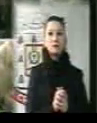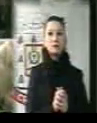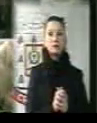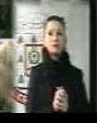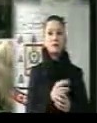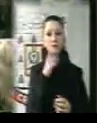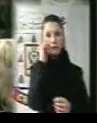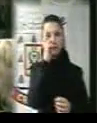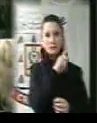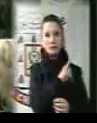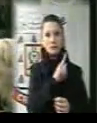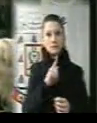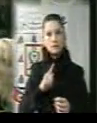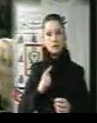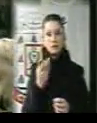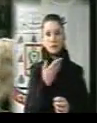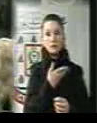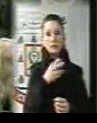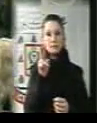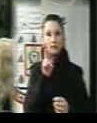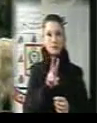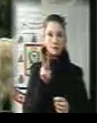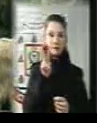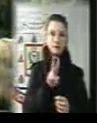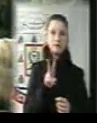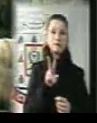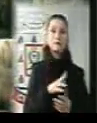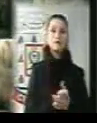Senhor presidente, a mesa, colegas vereadores,